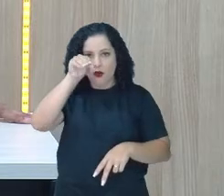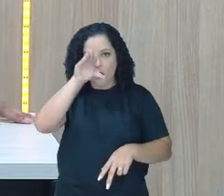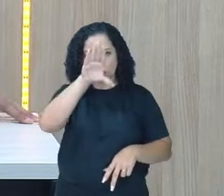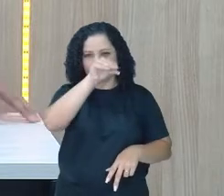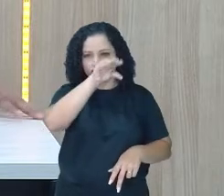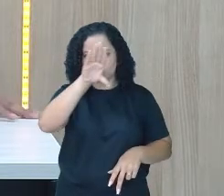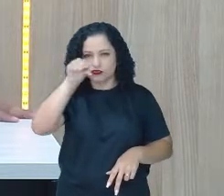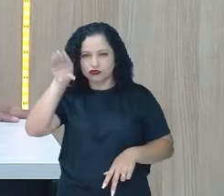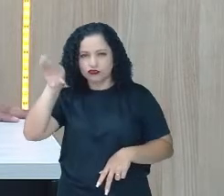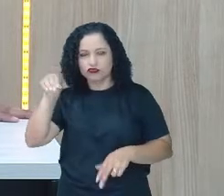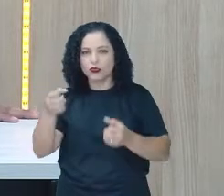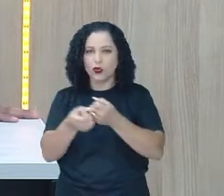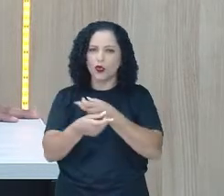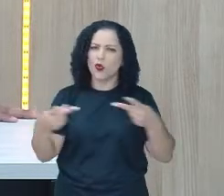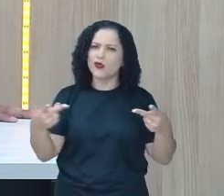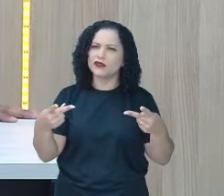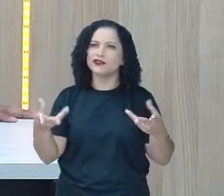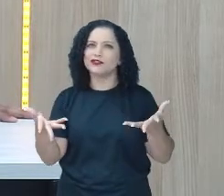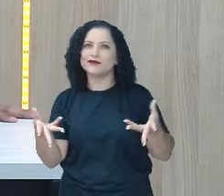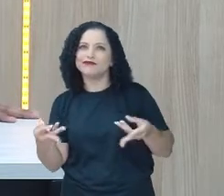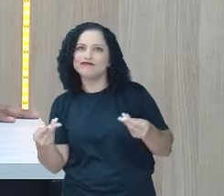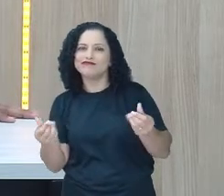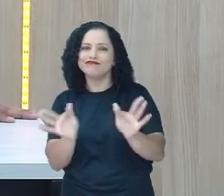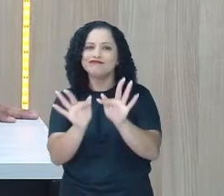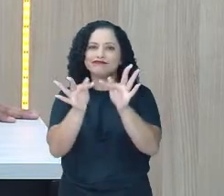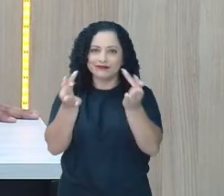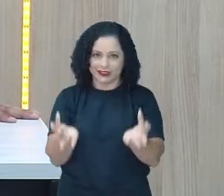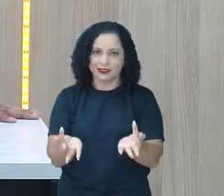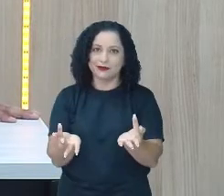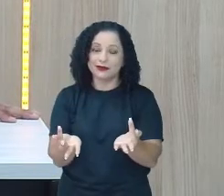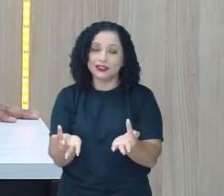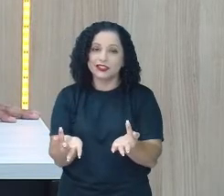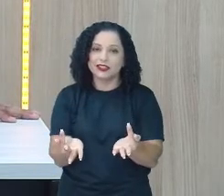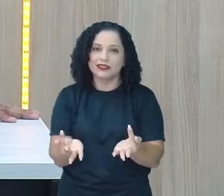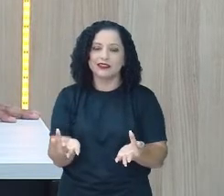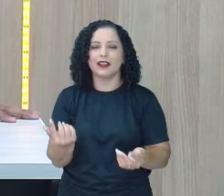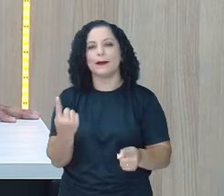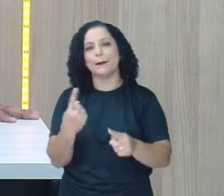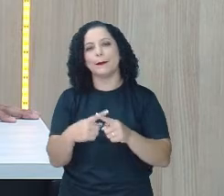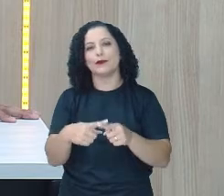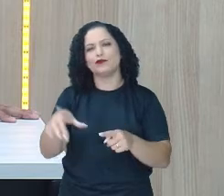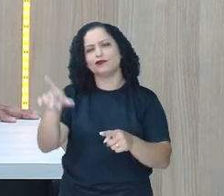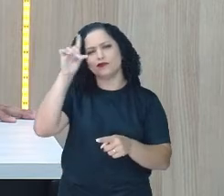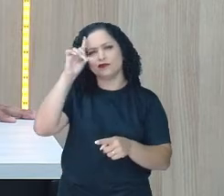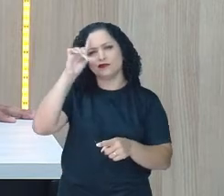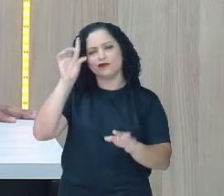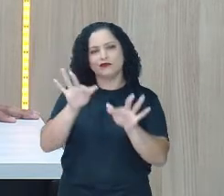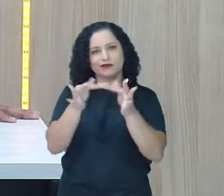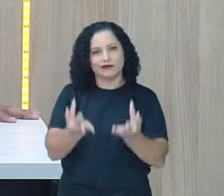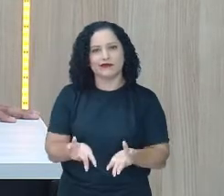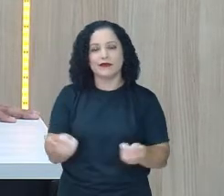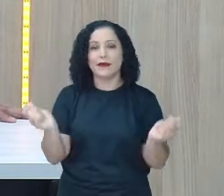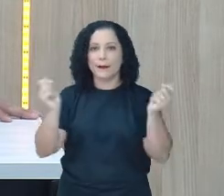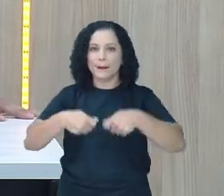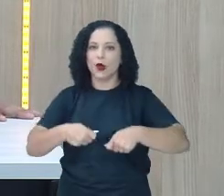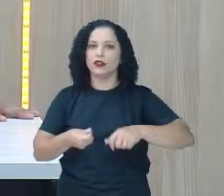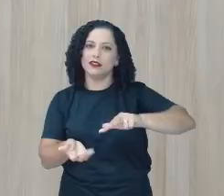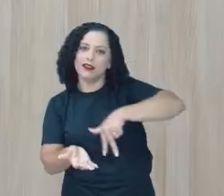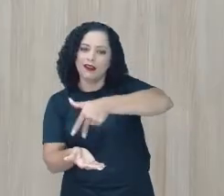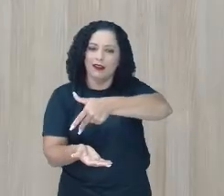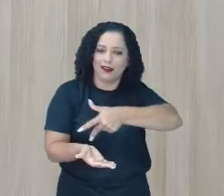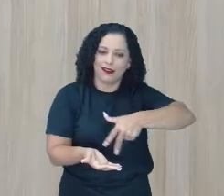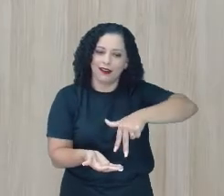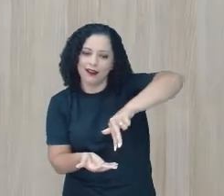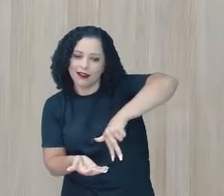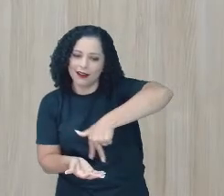entendeu? Coisas que são até simples que a gente até vê no dia a dia. Ele pode dançar, né? Ele pode contar